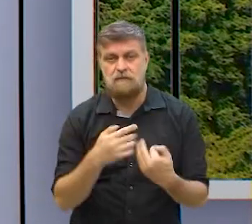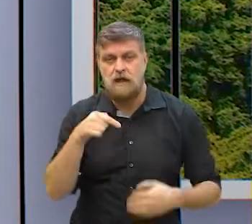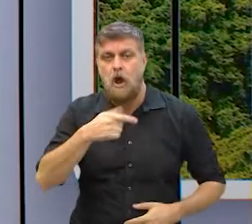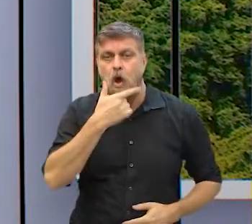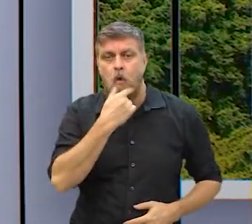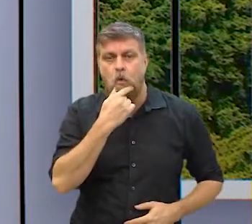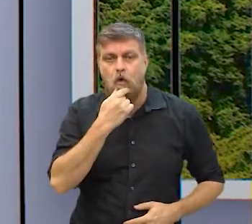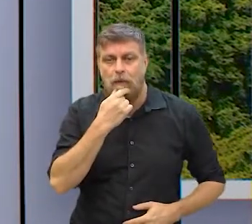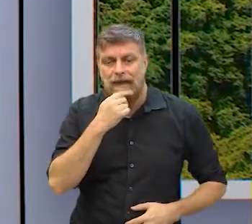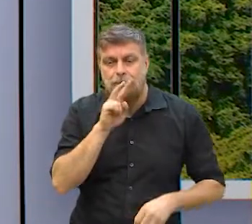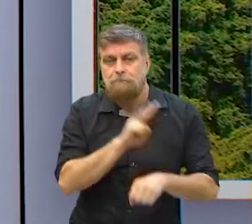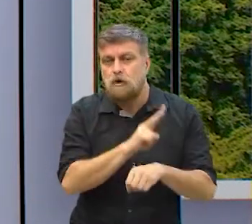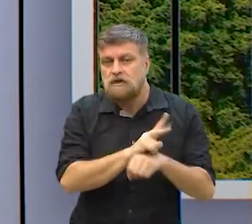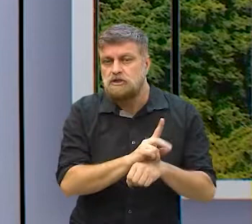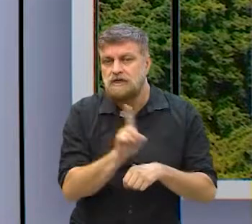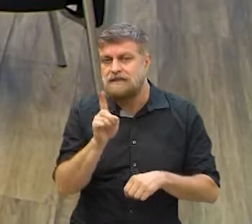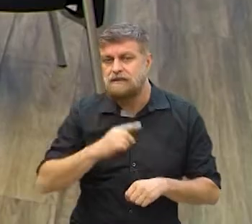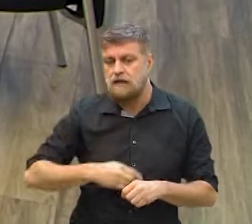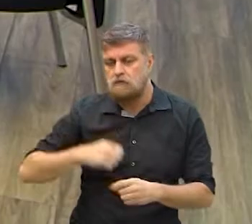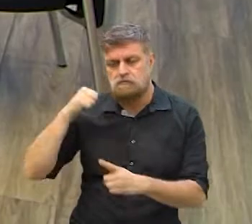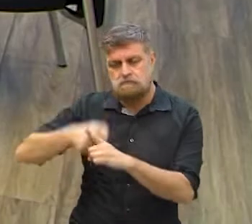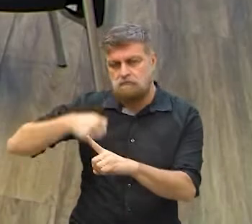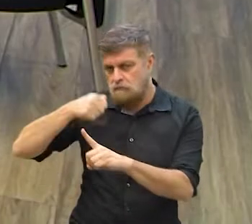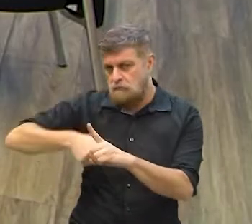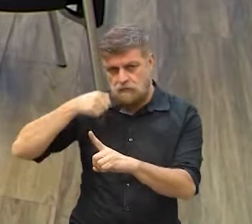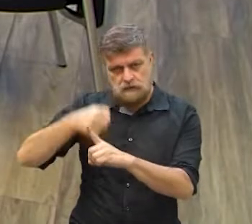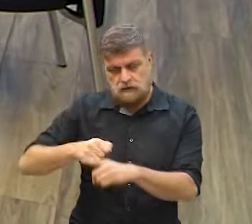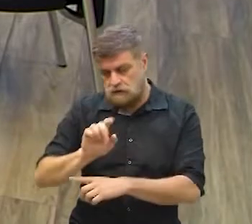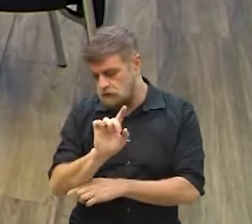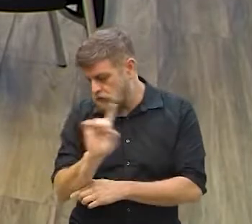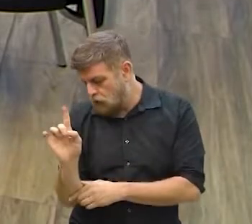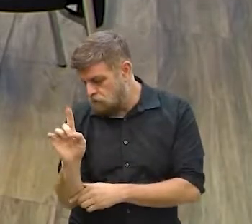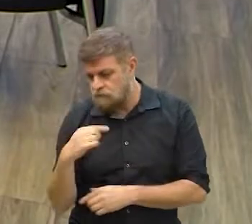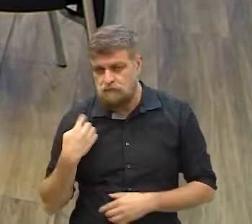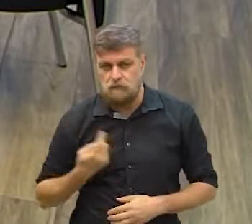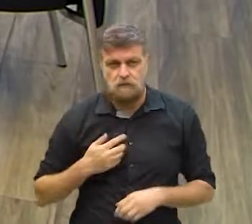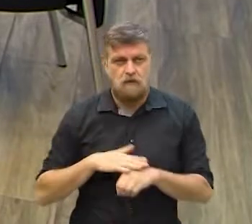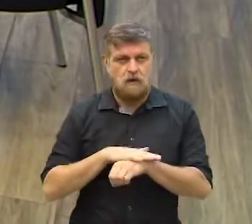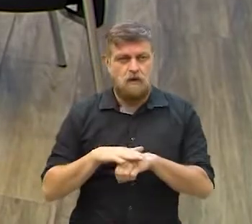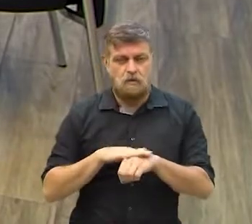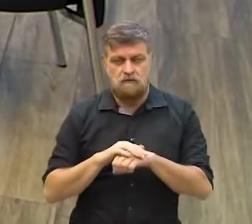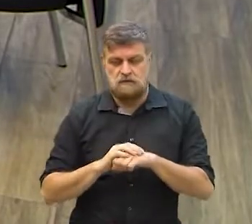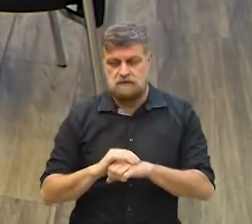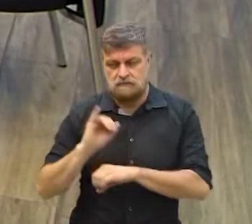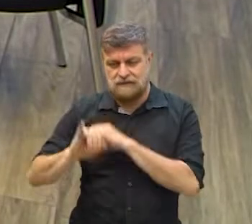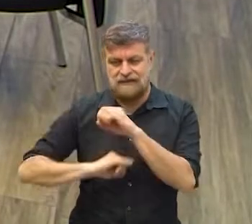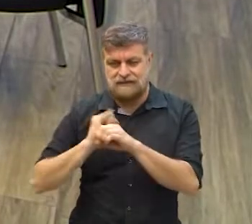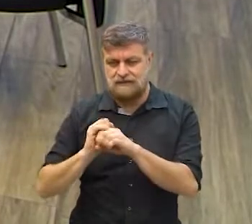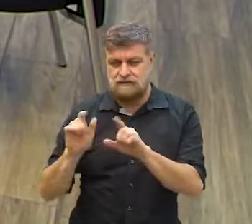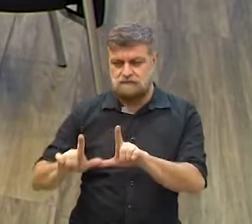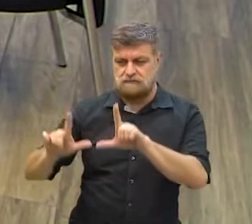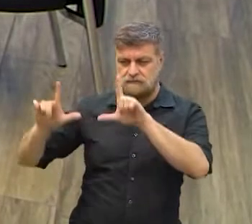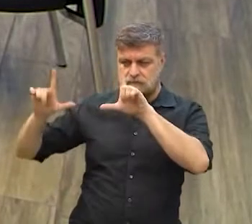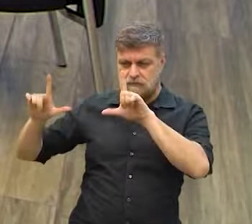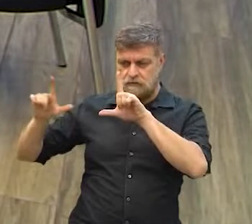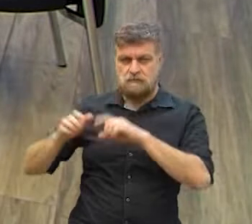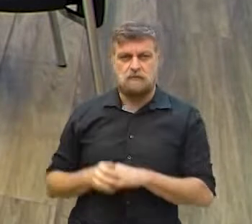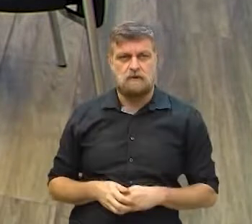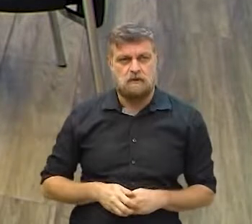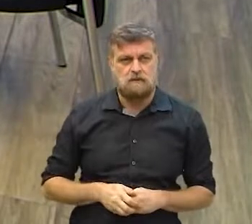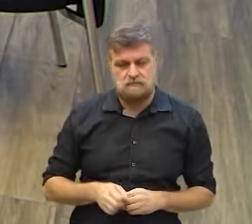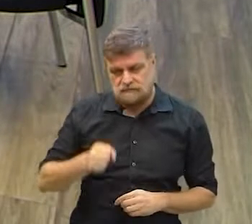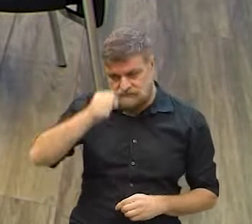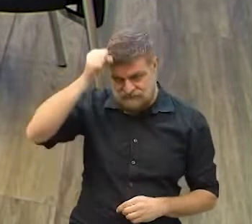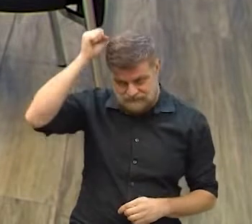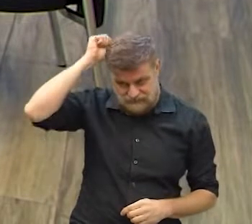de proteção e nunca de agressor. Obrigada, vereador. E agora a gente vai conversar, então, de forma remota com o Sérgio,